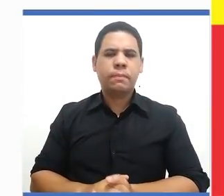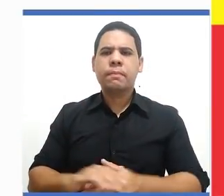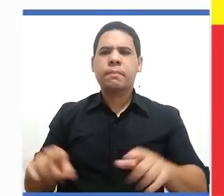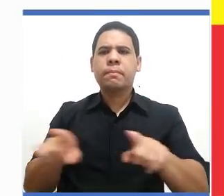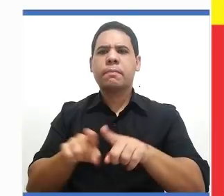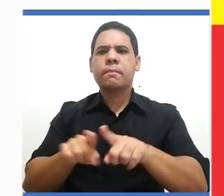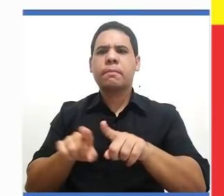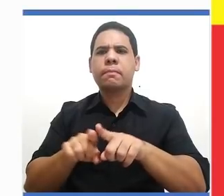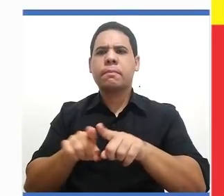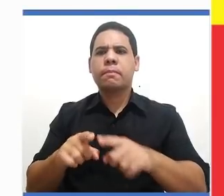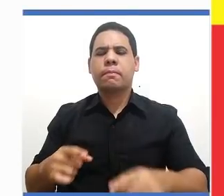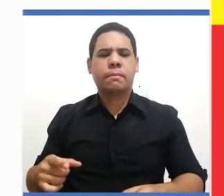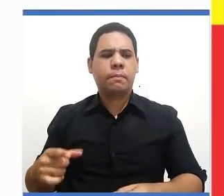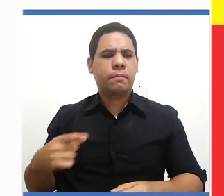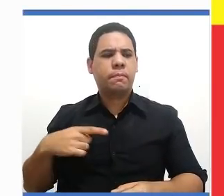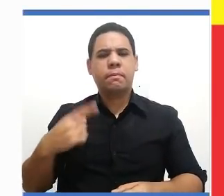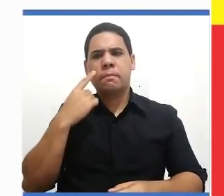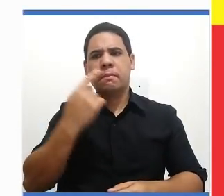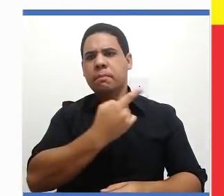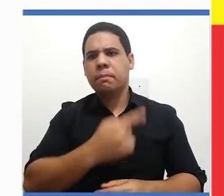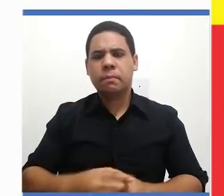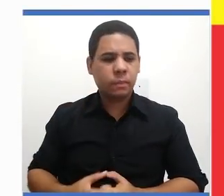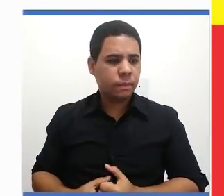também. Também temos